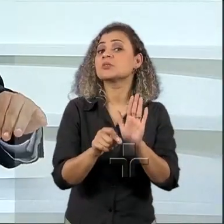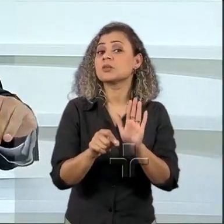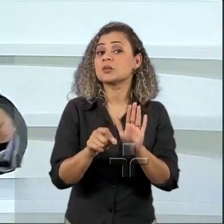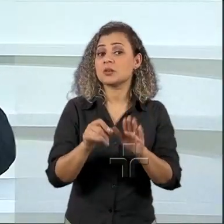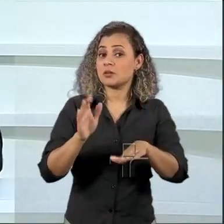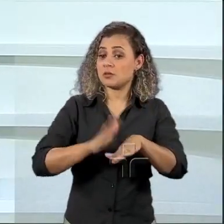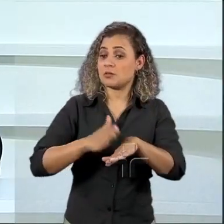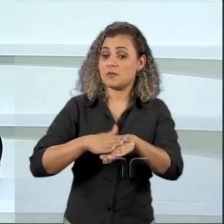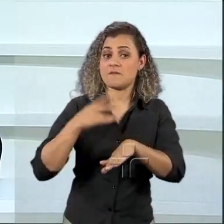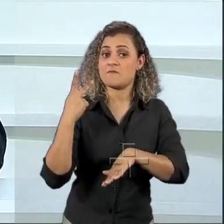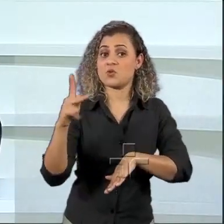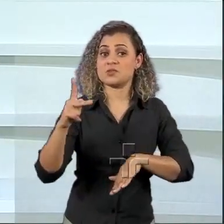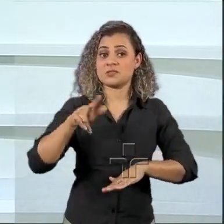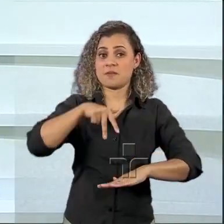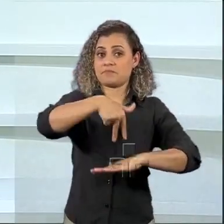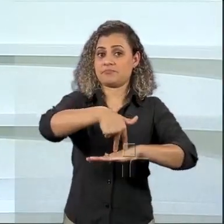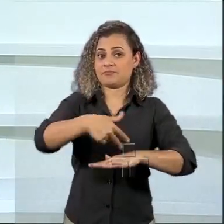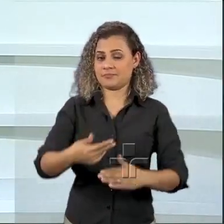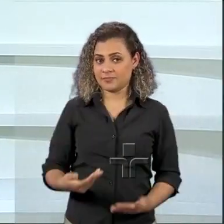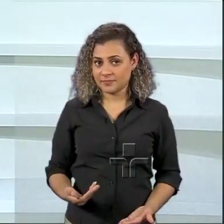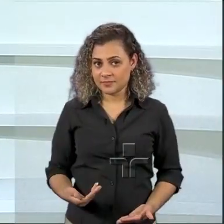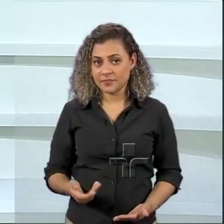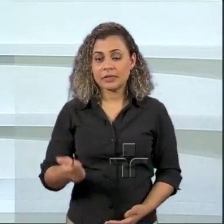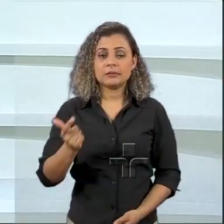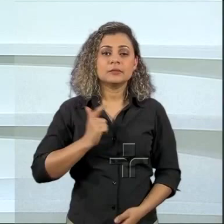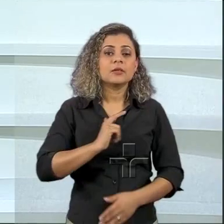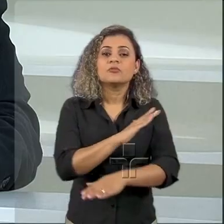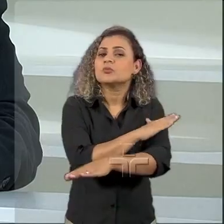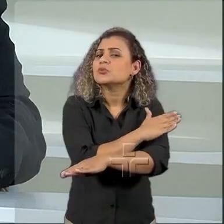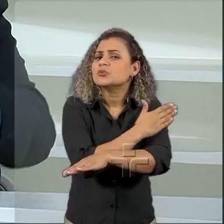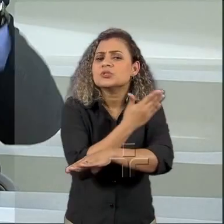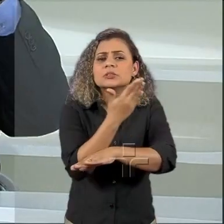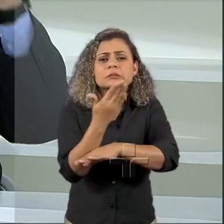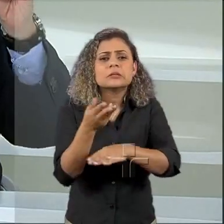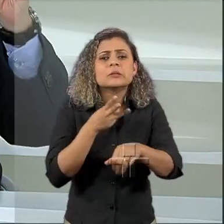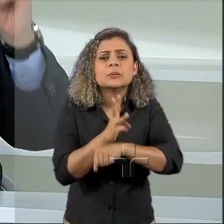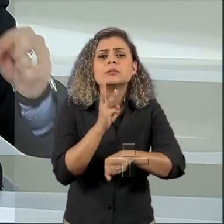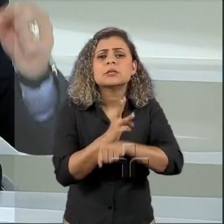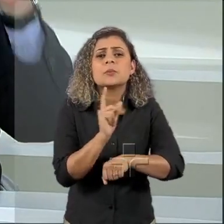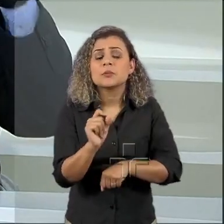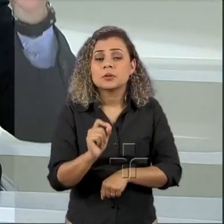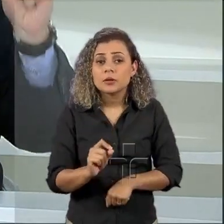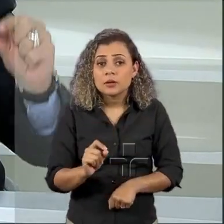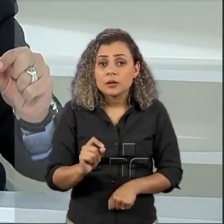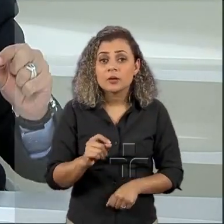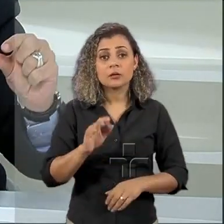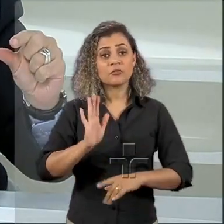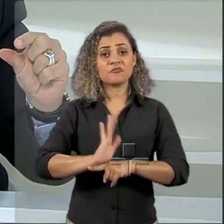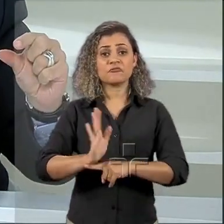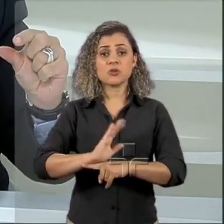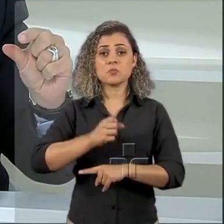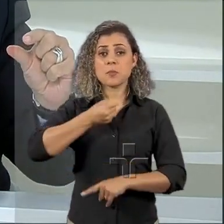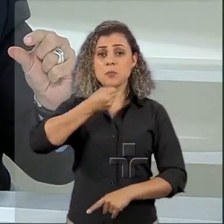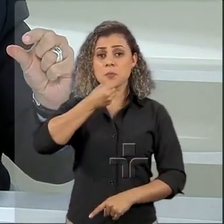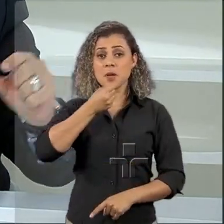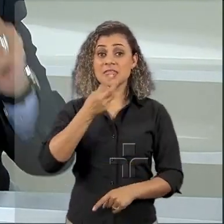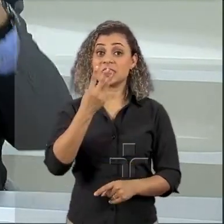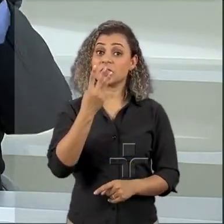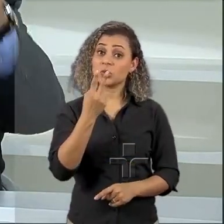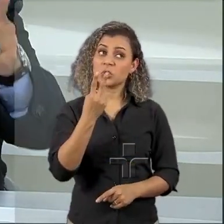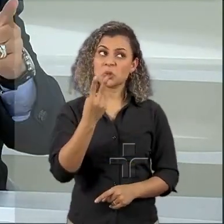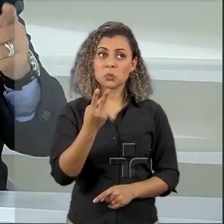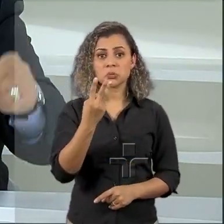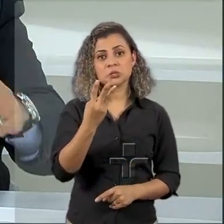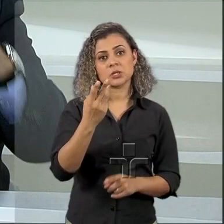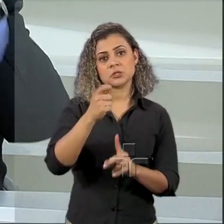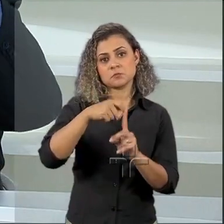voltar compensação, aqui. Ascânio, o que rolou o dia inteiro no WhatsApp foi um vídeo dele falando bem do Lula há 2, 3 meses, dizendo